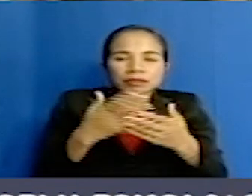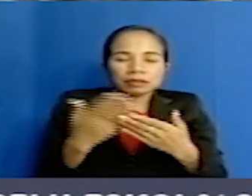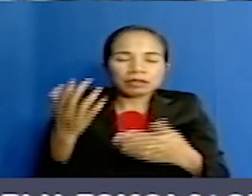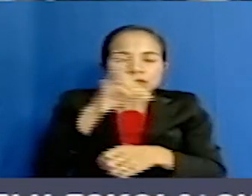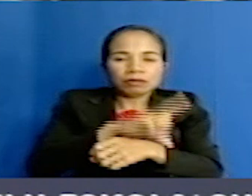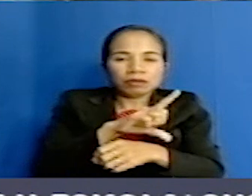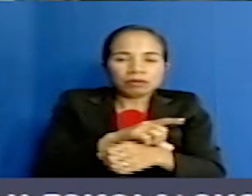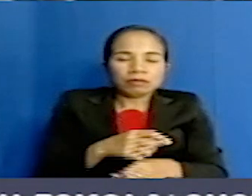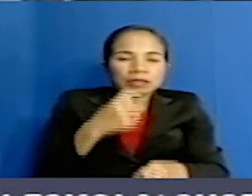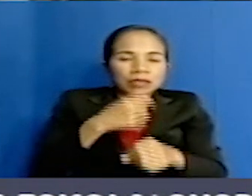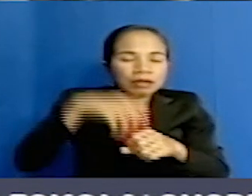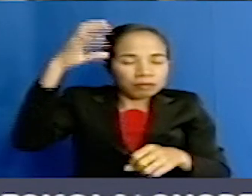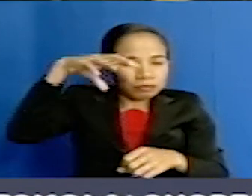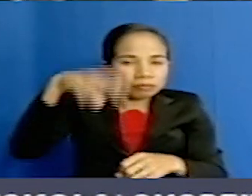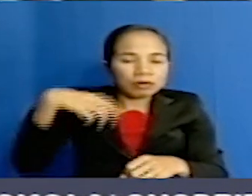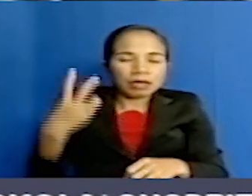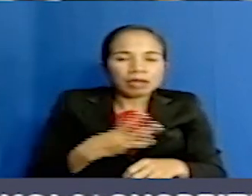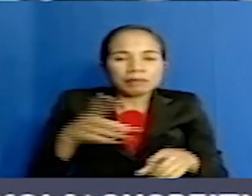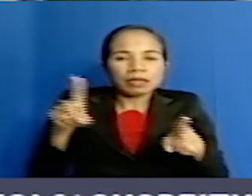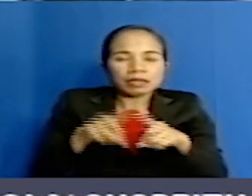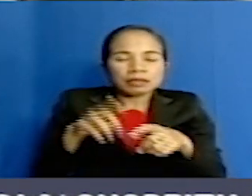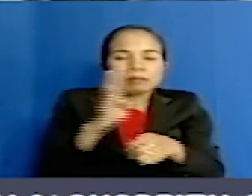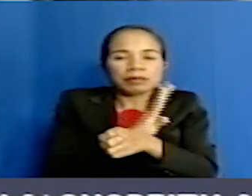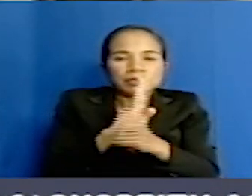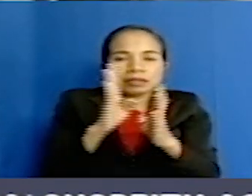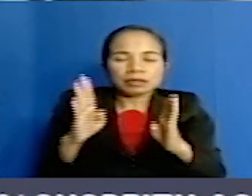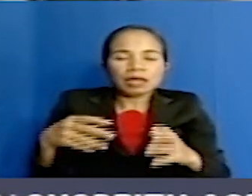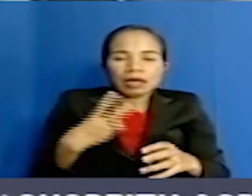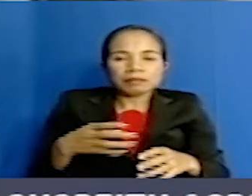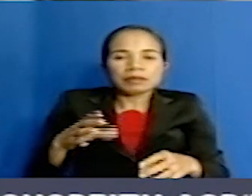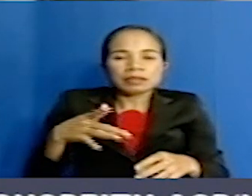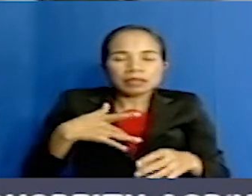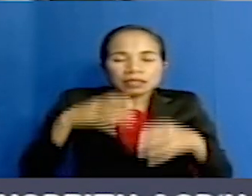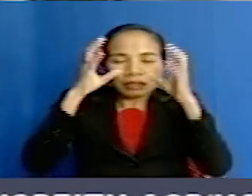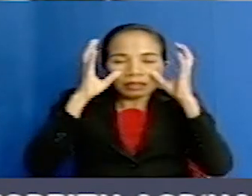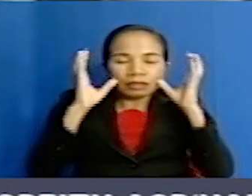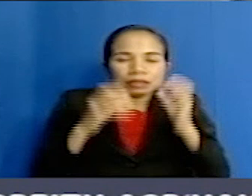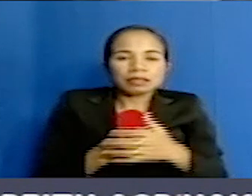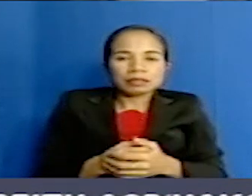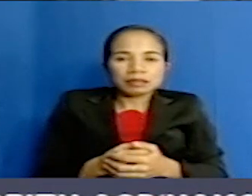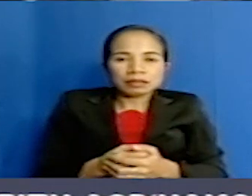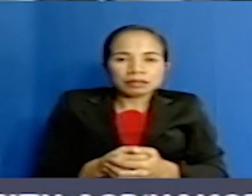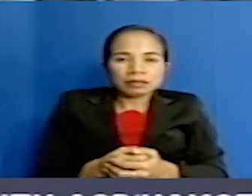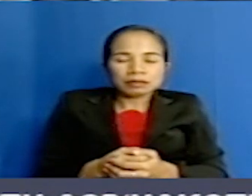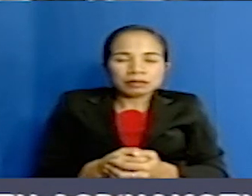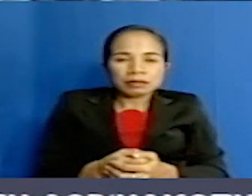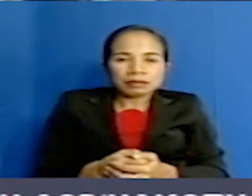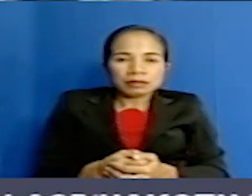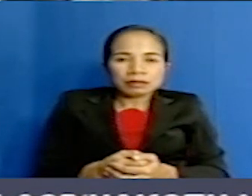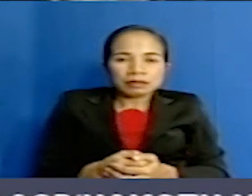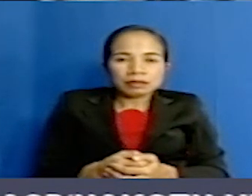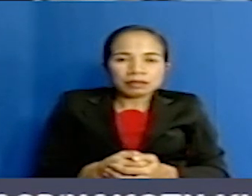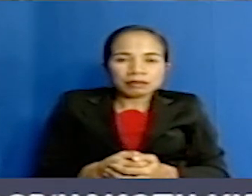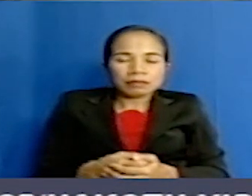tempo to udang ami nuda negosente ami triste tamba tempo nintung ami triste tabes tamba ami halo